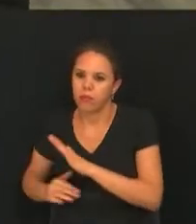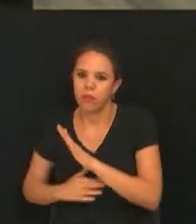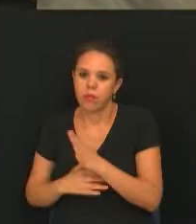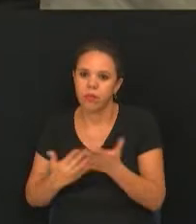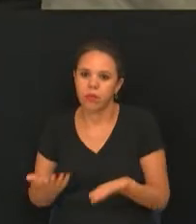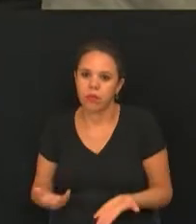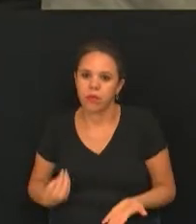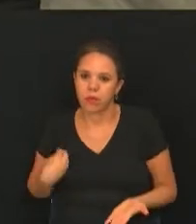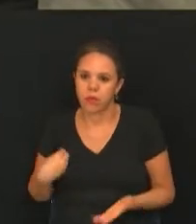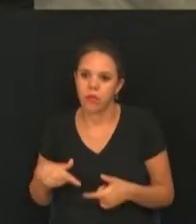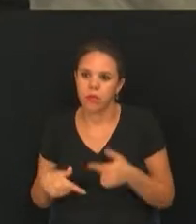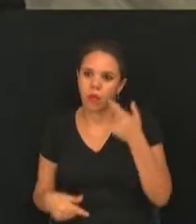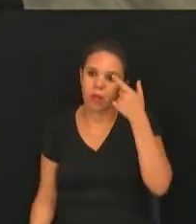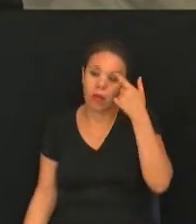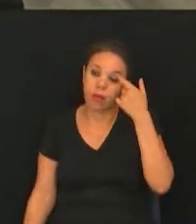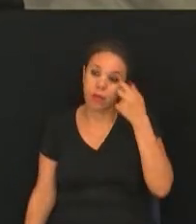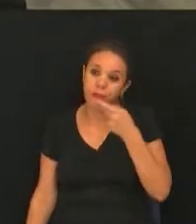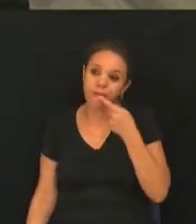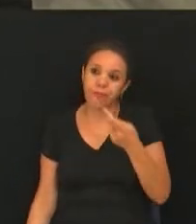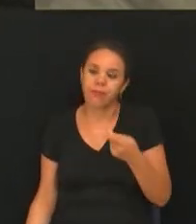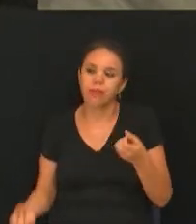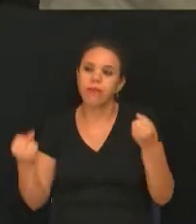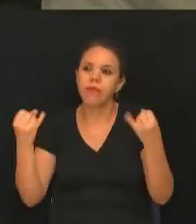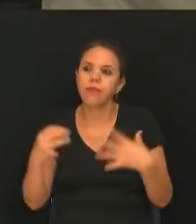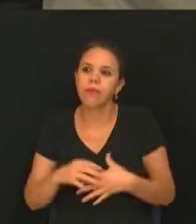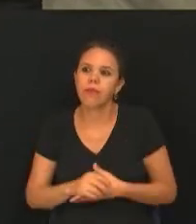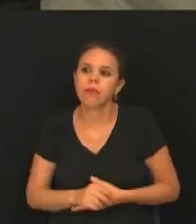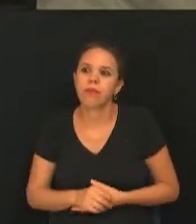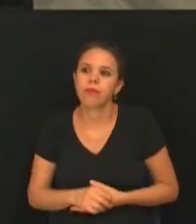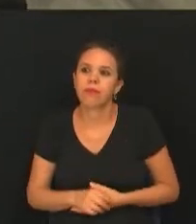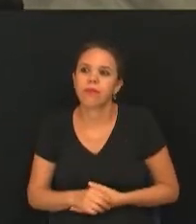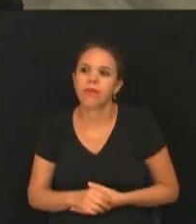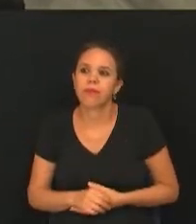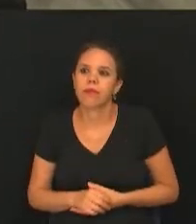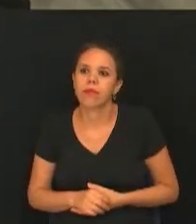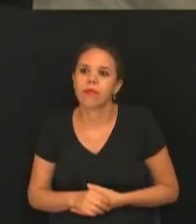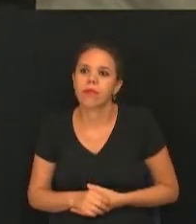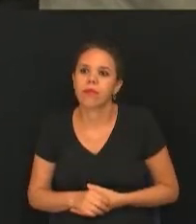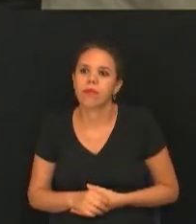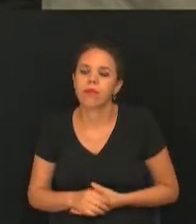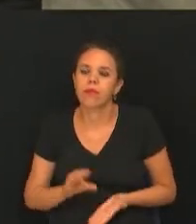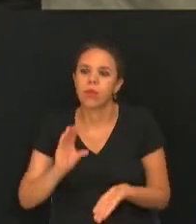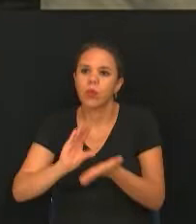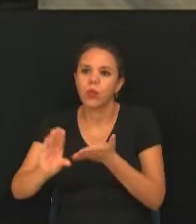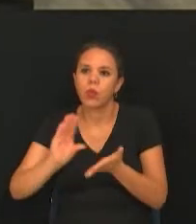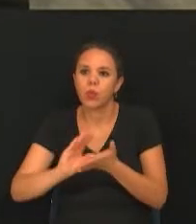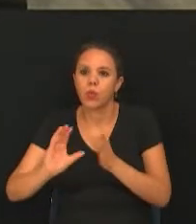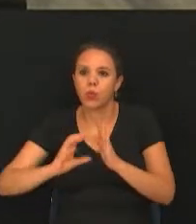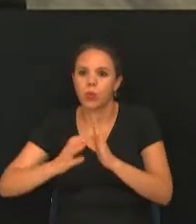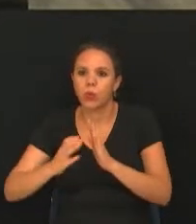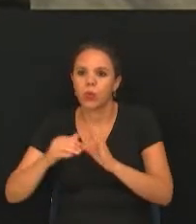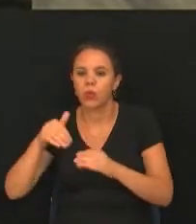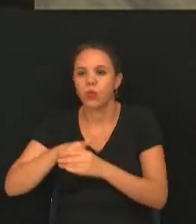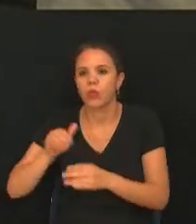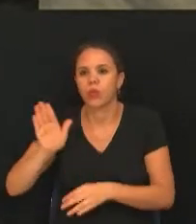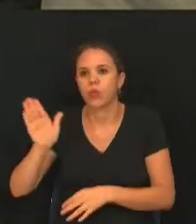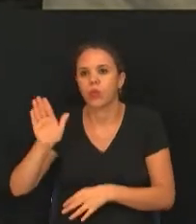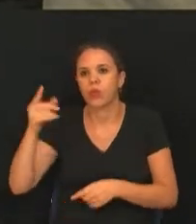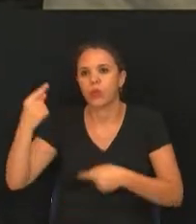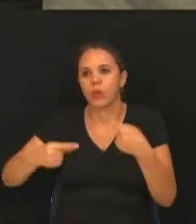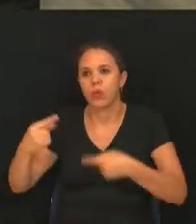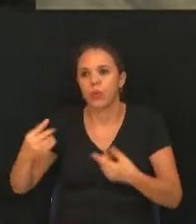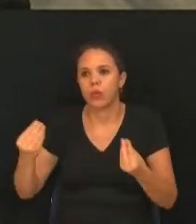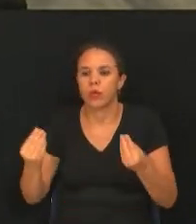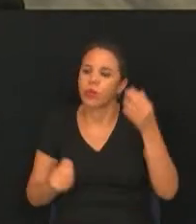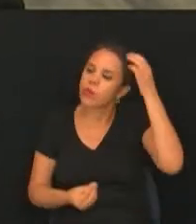à frente. Eu queria também que o senhor comentasse um pouquinho sobre fundo eleitoral e fundo partidário, outro tema que o senhor discute bastante,